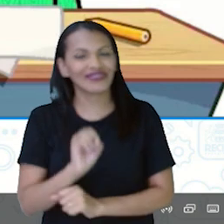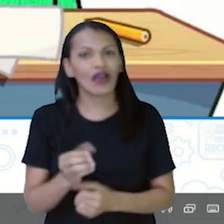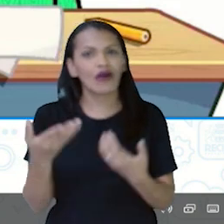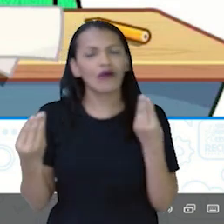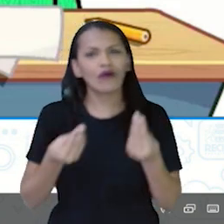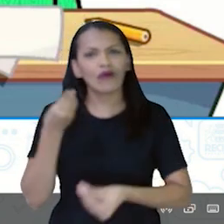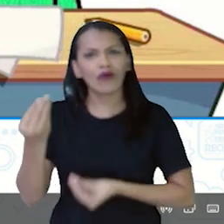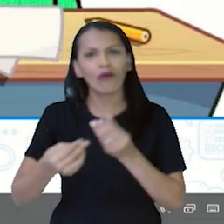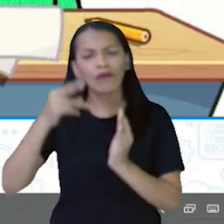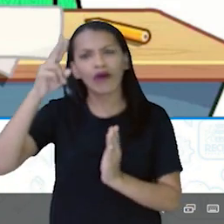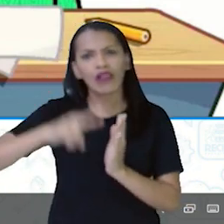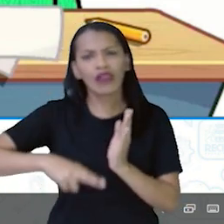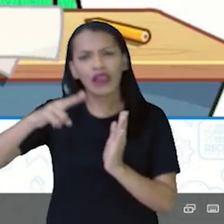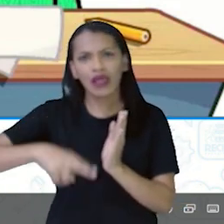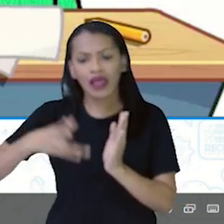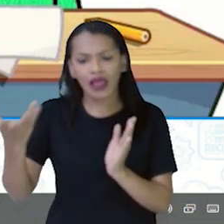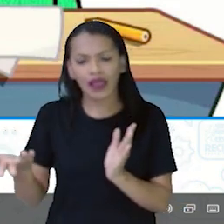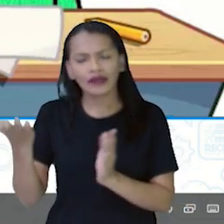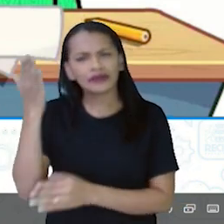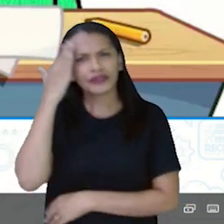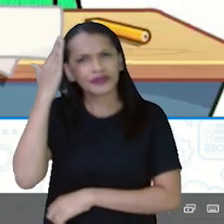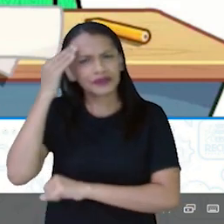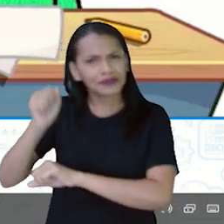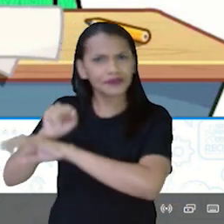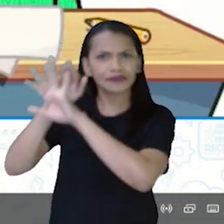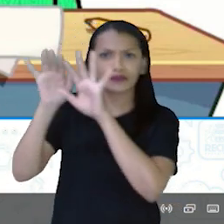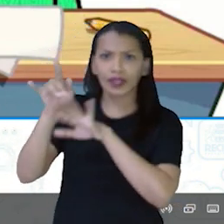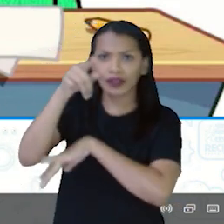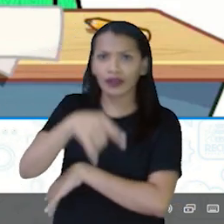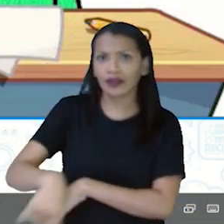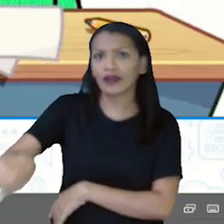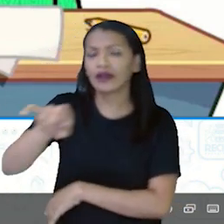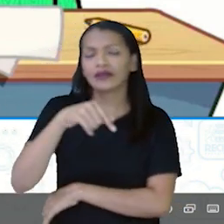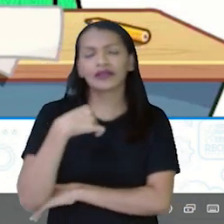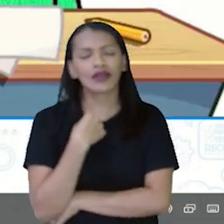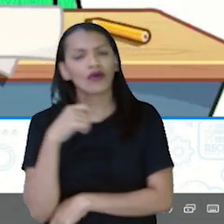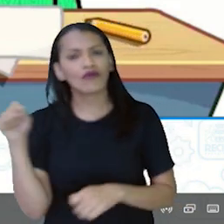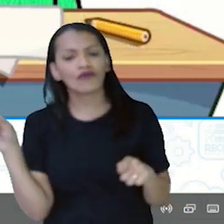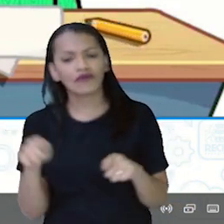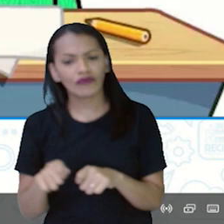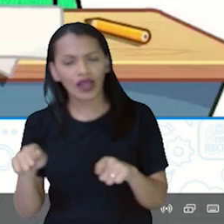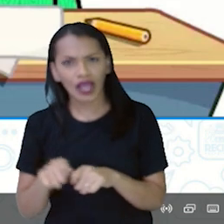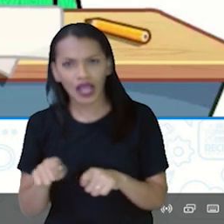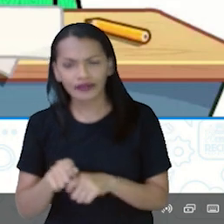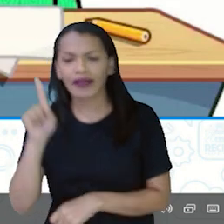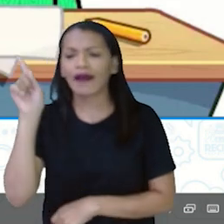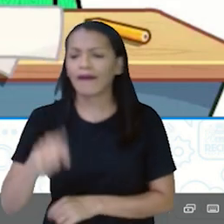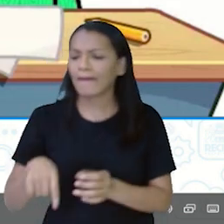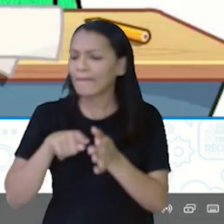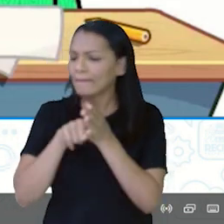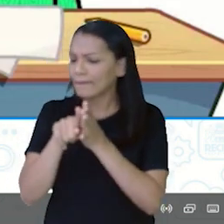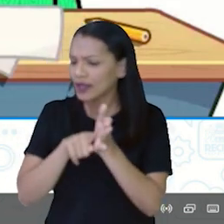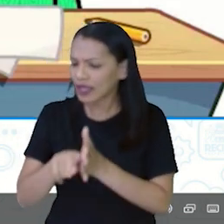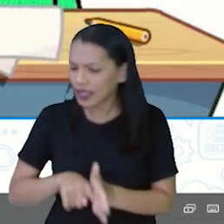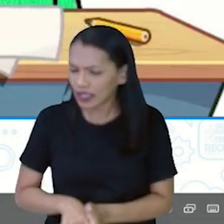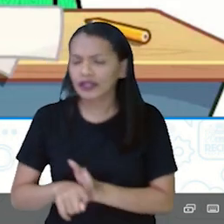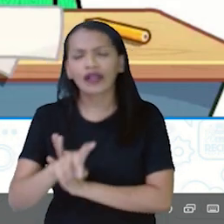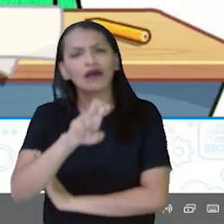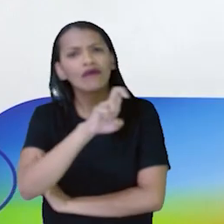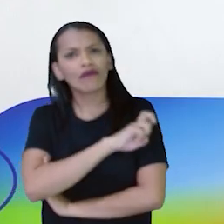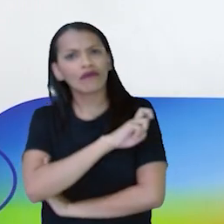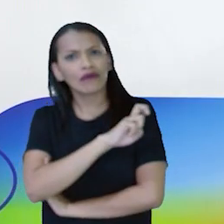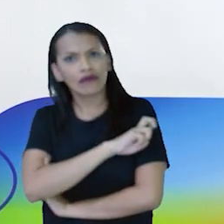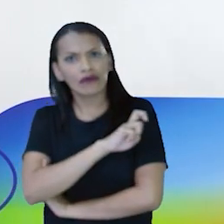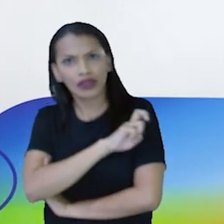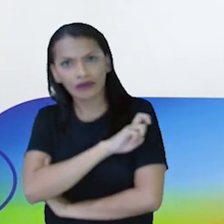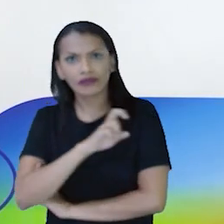e interpretar esses dados que eu falei para vocês? Se eu fosse fazer realmente essa pesquisa com o quinto ano da